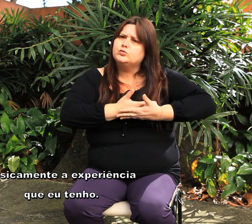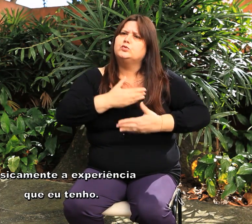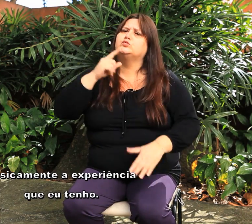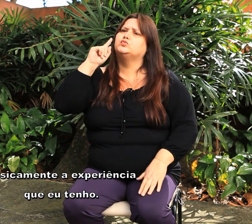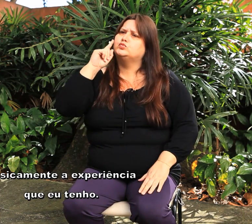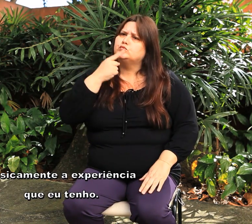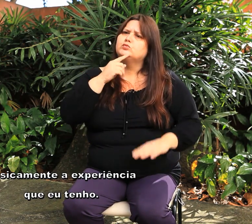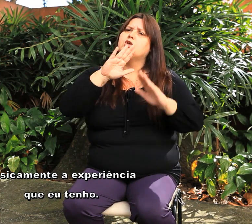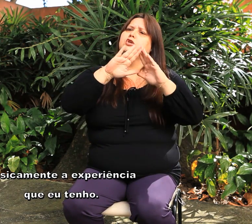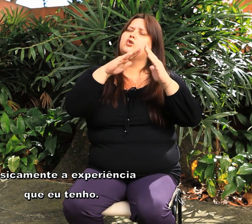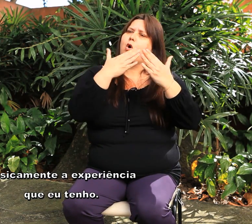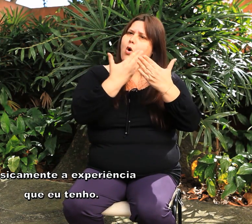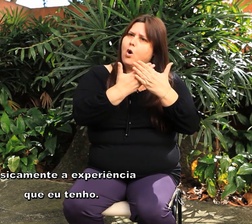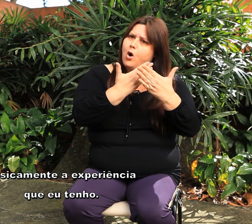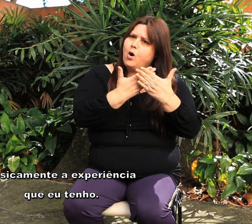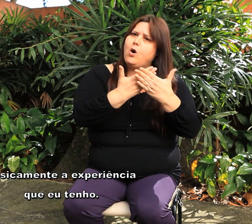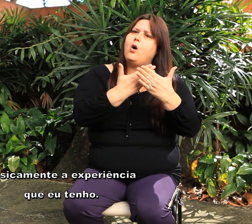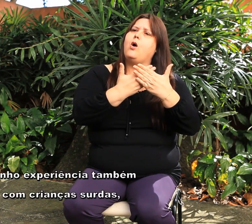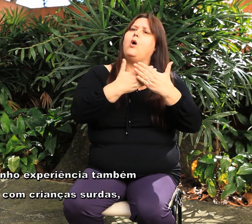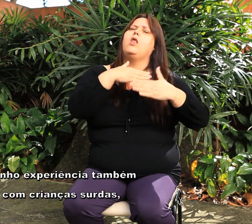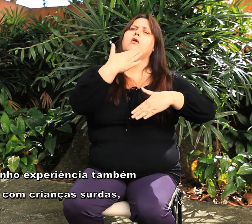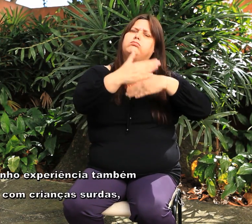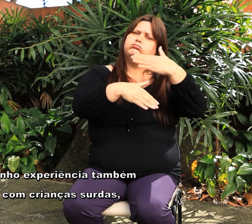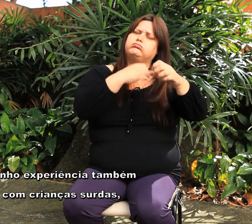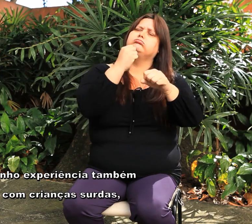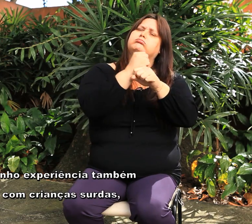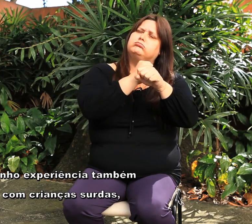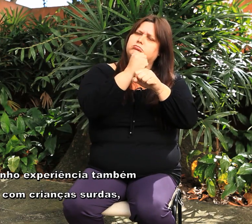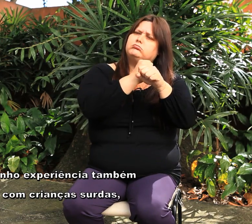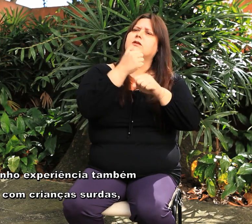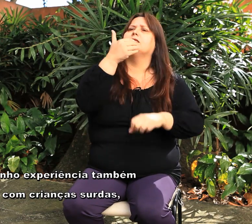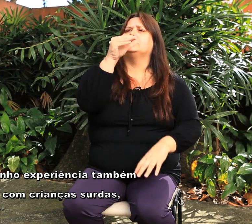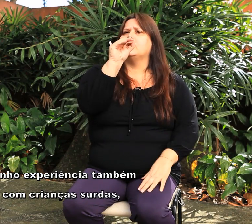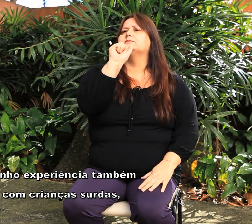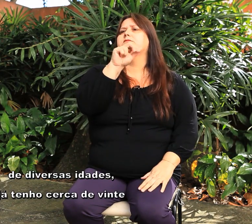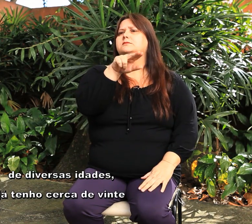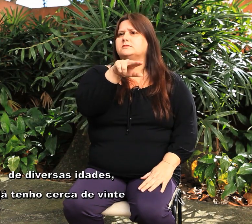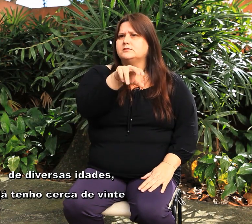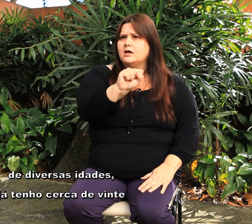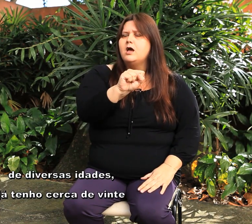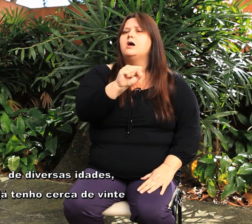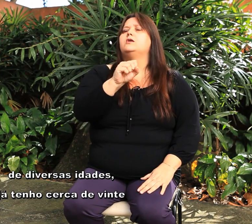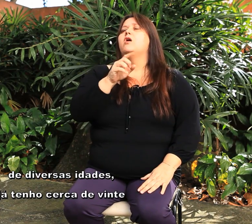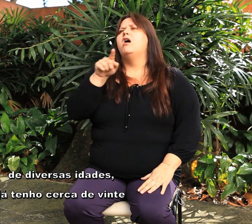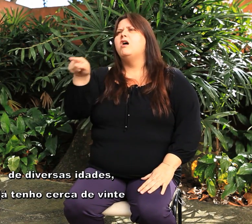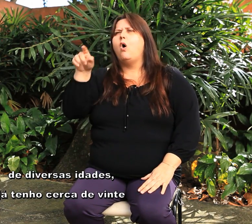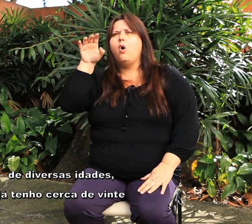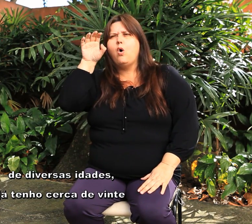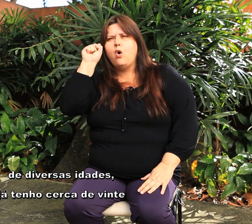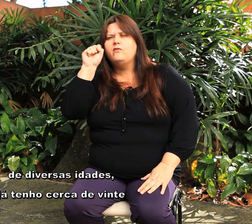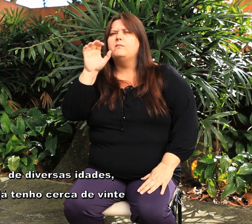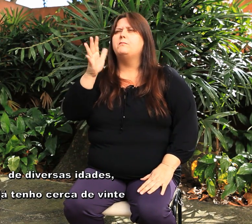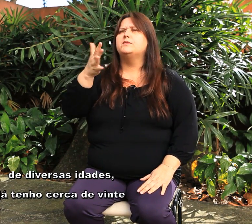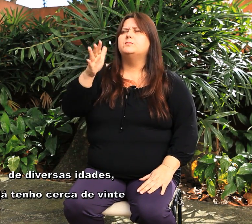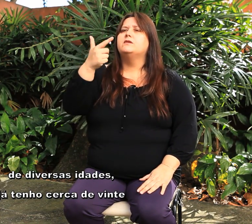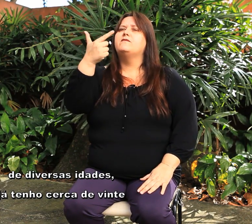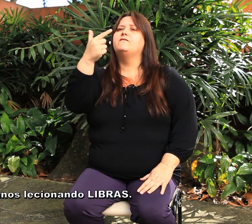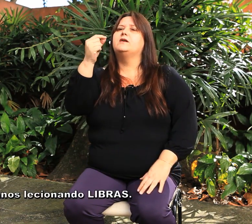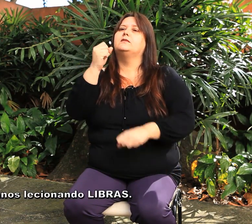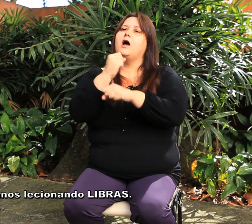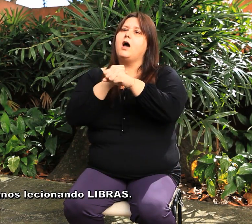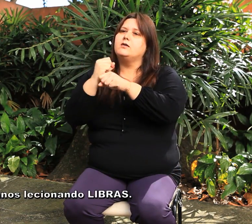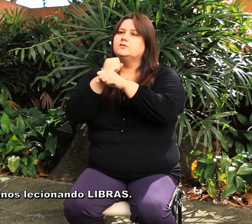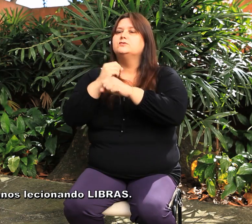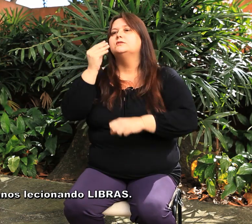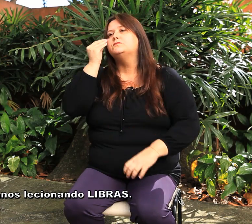E essa é basicamente a experiência que eu tenho. Tenho experiência também com crianças surdas de diversas idades. Já tenho cerca de 20